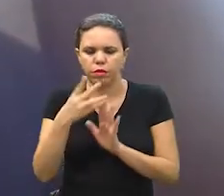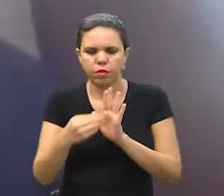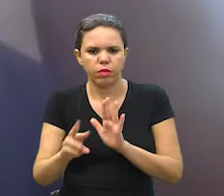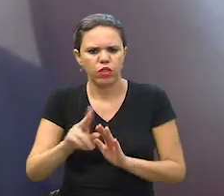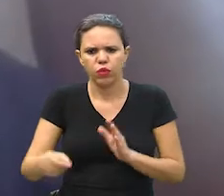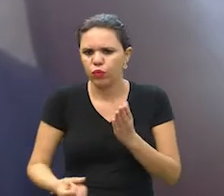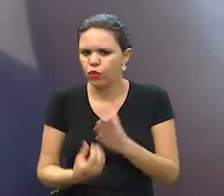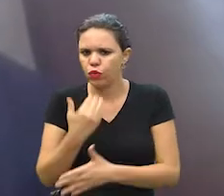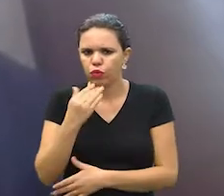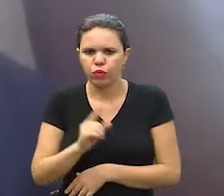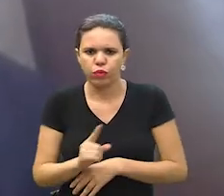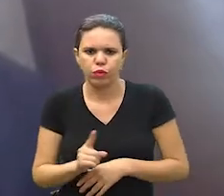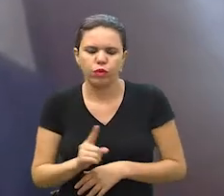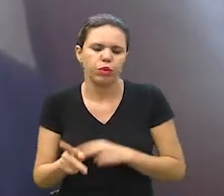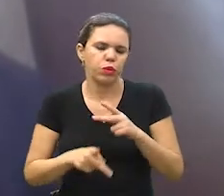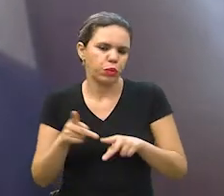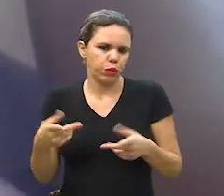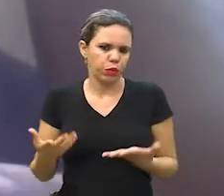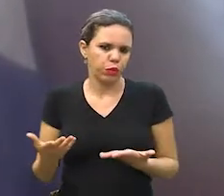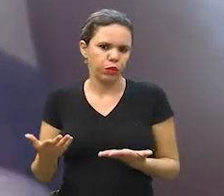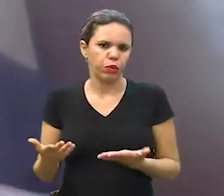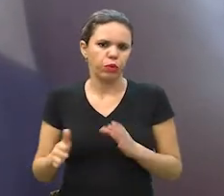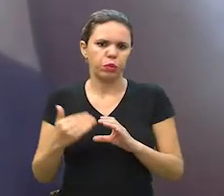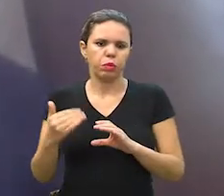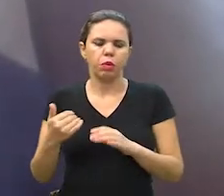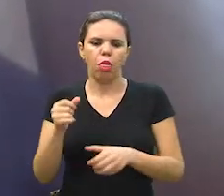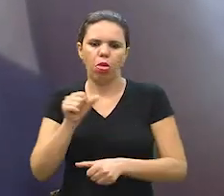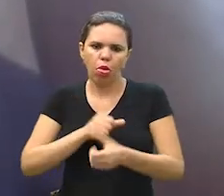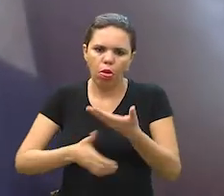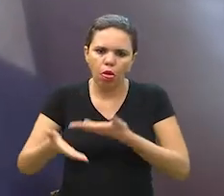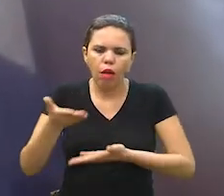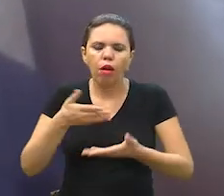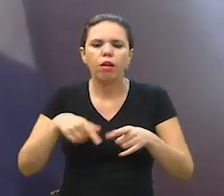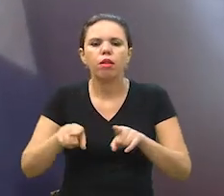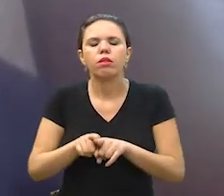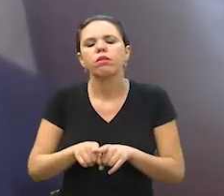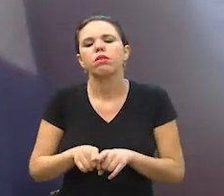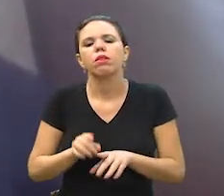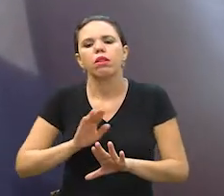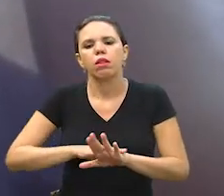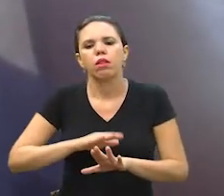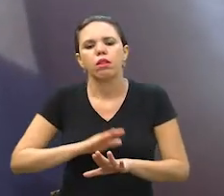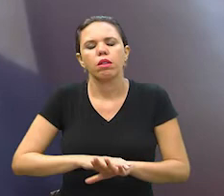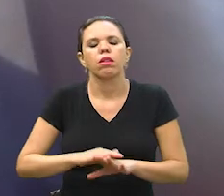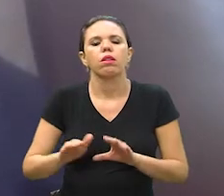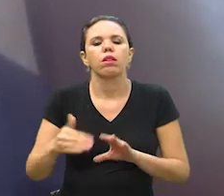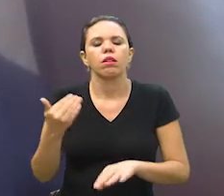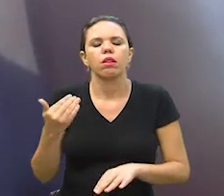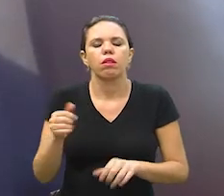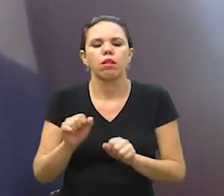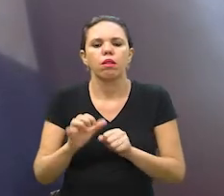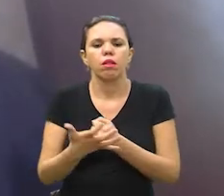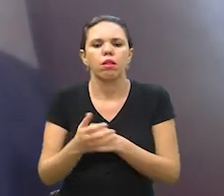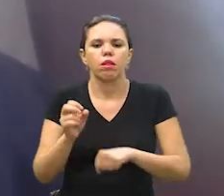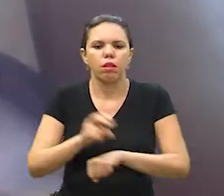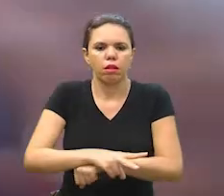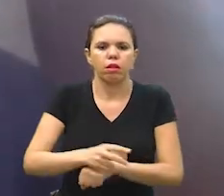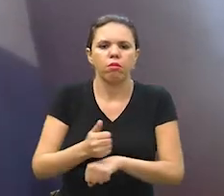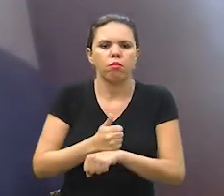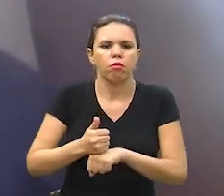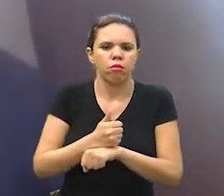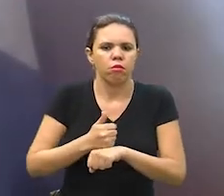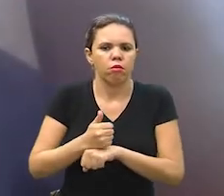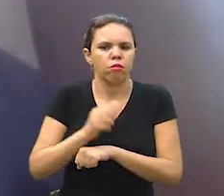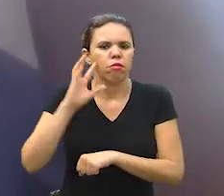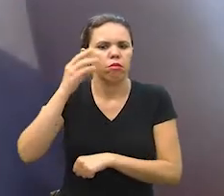não foi. E a população recebeu mensagens trocadas. De um lado, ela recebe epidemiologistas, que eu nunca vi tanta